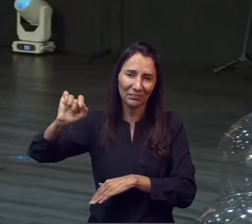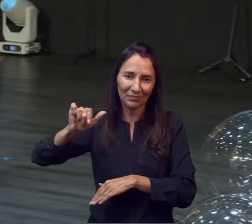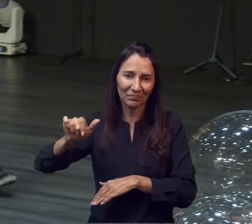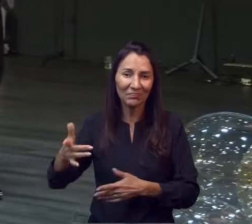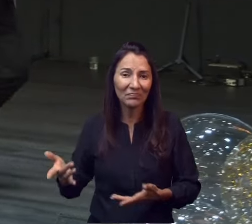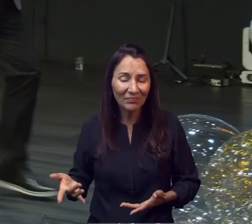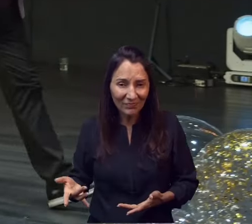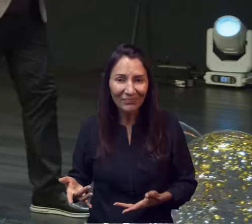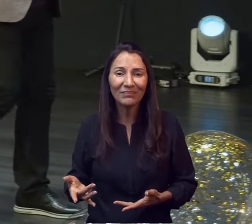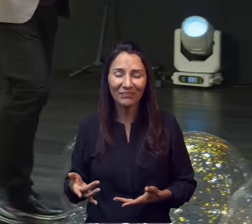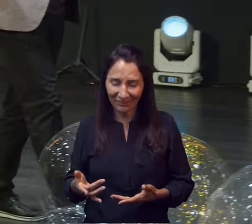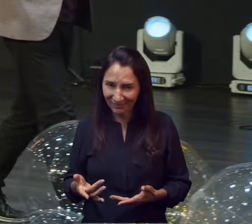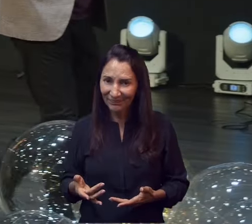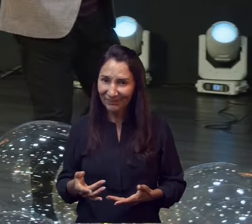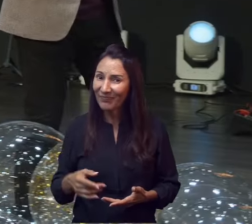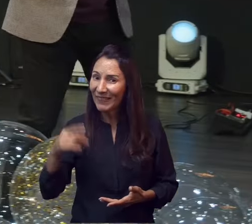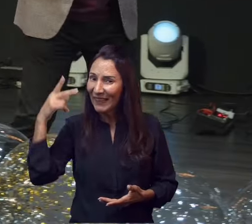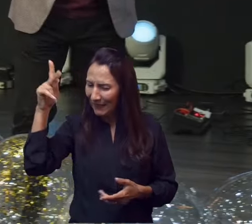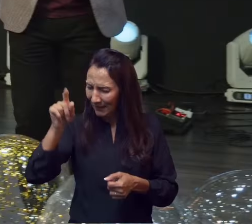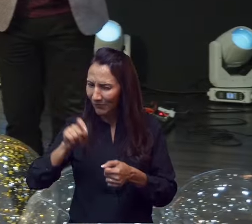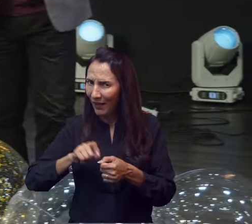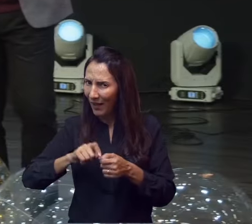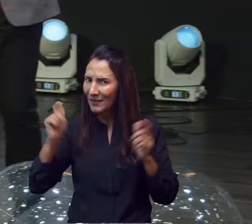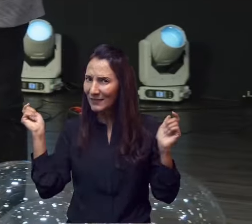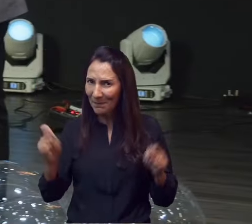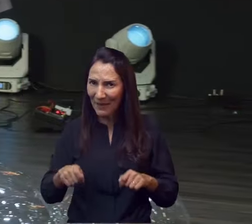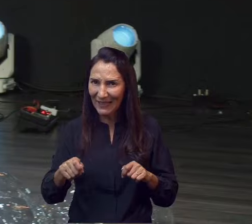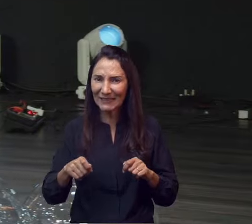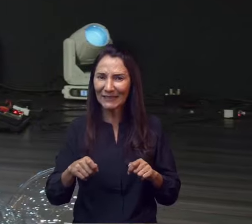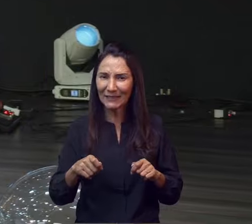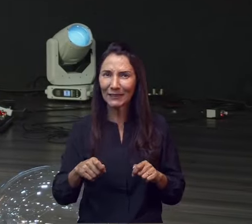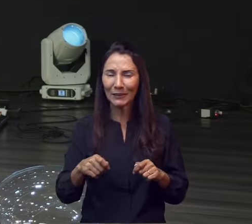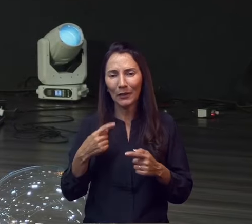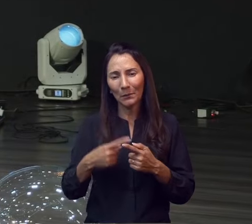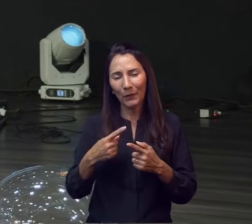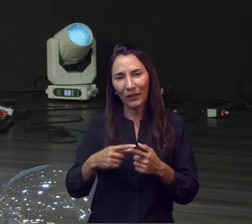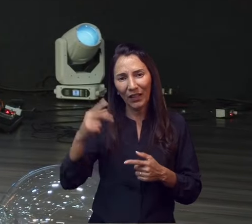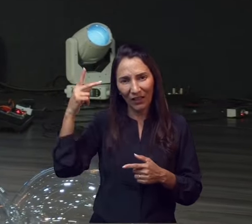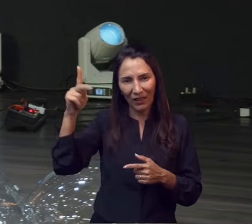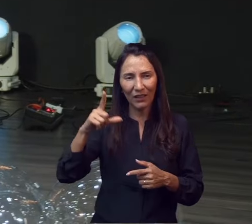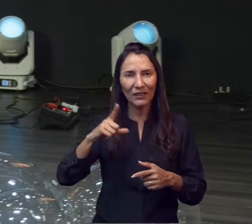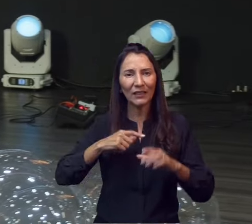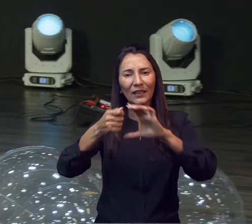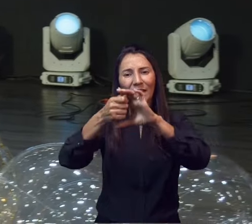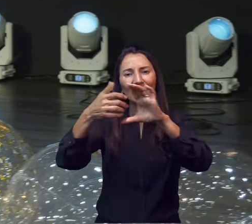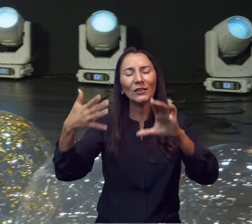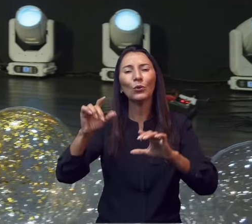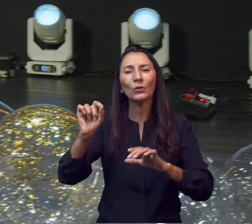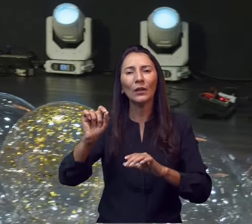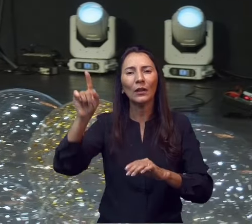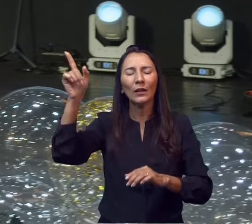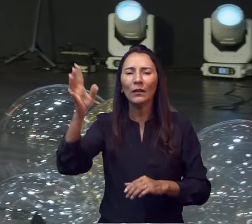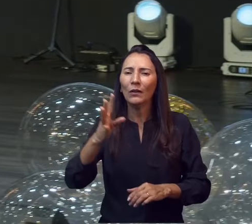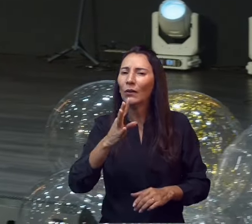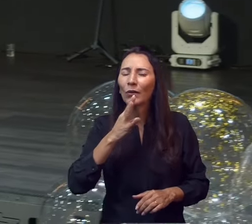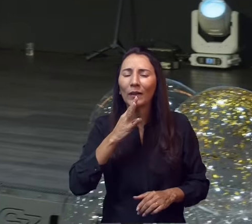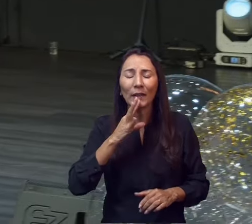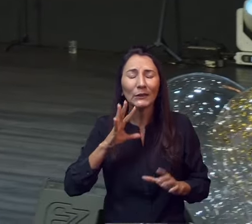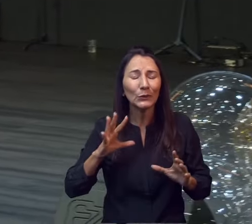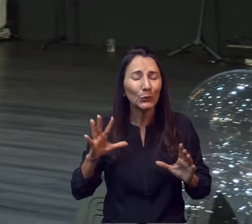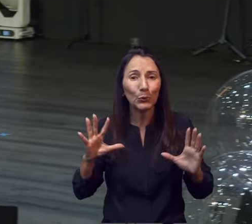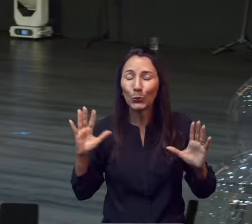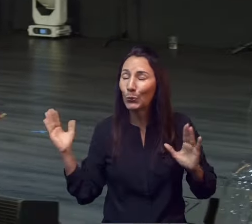ele faz além do que pedimos ou pensamos porque ele também tem um atributo chamado de onisciência o Deus que